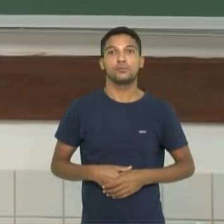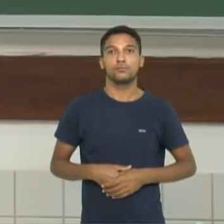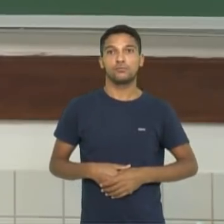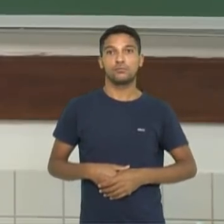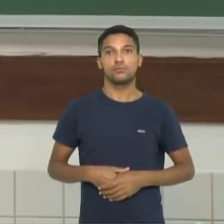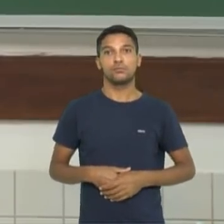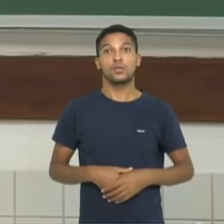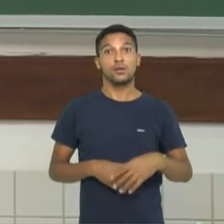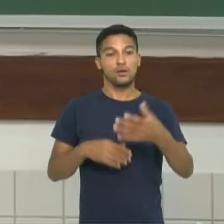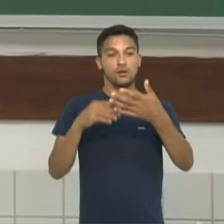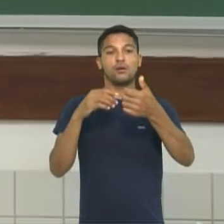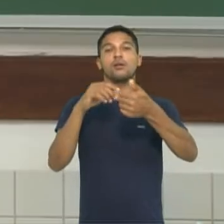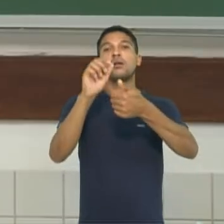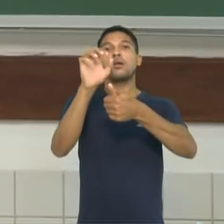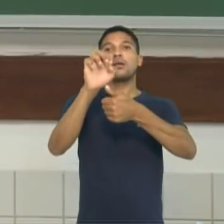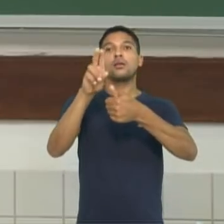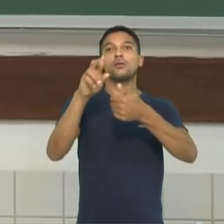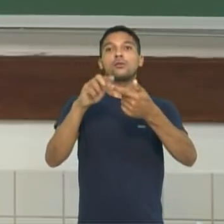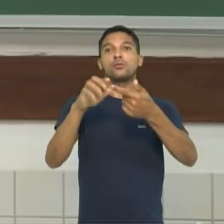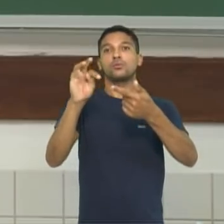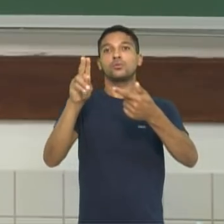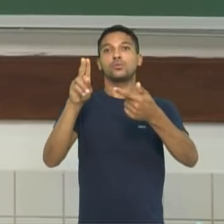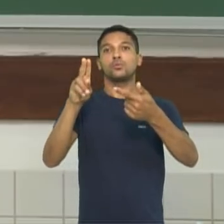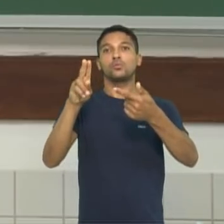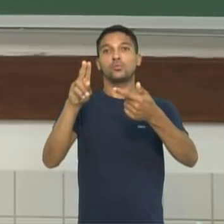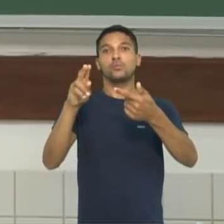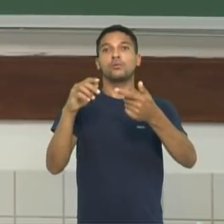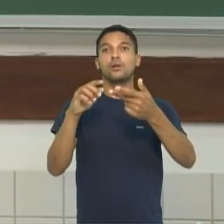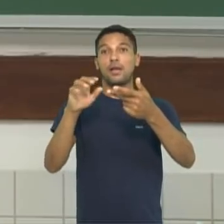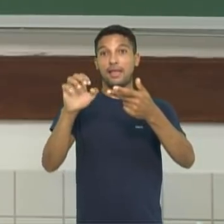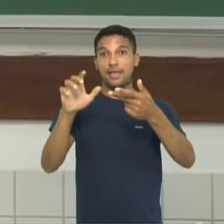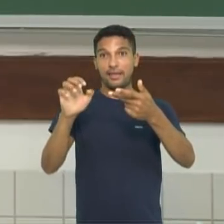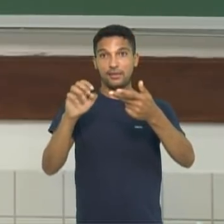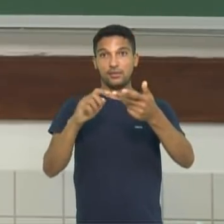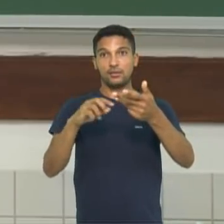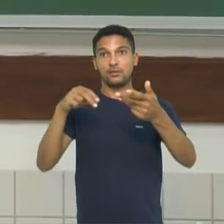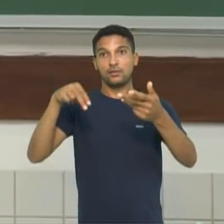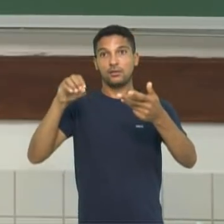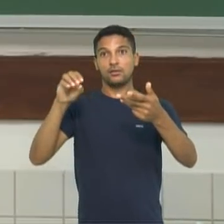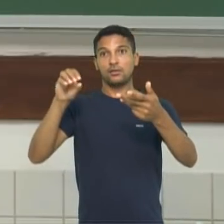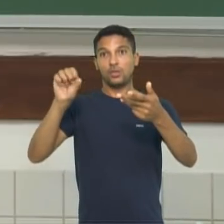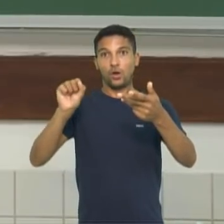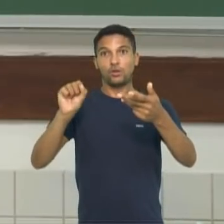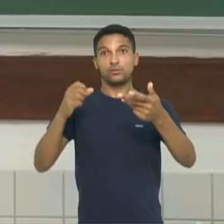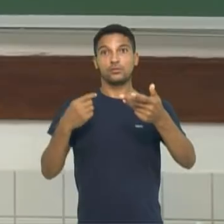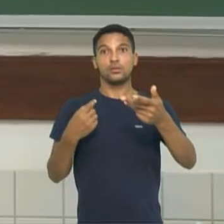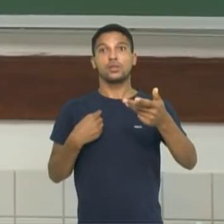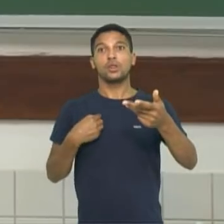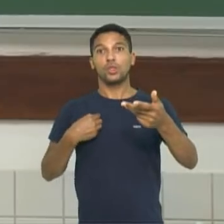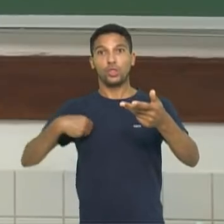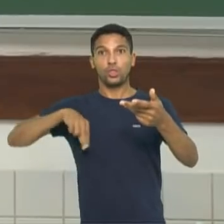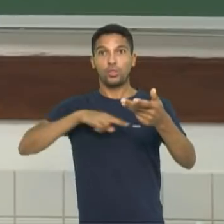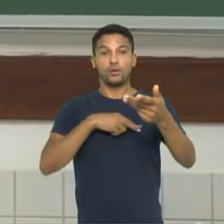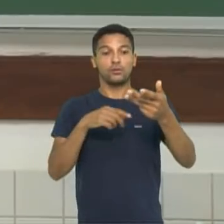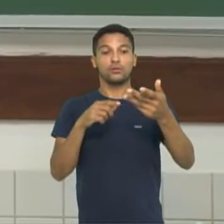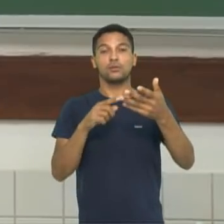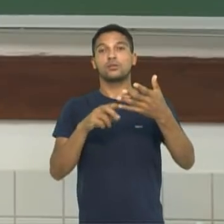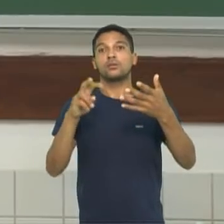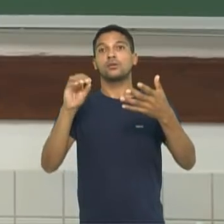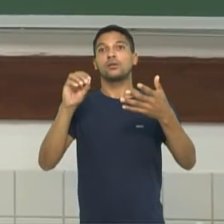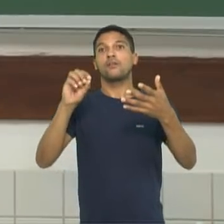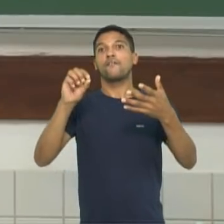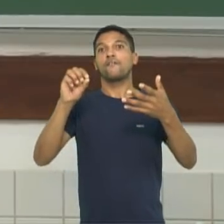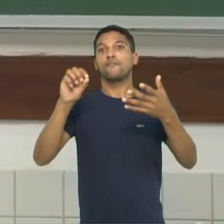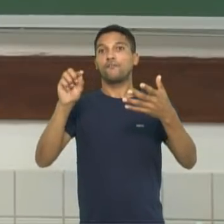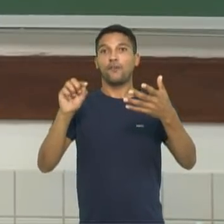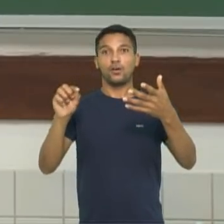quando eu estou numa frase e fico com dúvida, é só eu pensar, puxa, será que dá para conjugar? Eu vejo a palavra mesa, será que mesa é verbo? Eu não